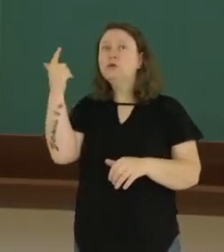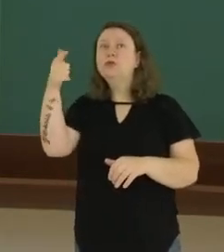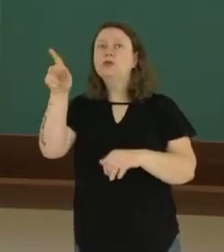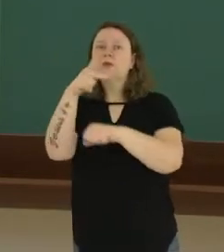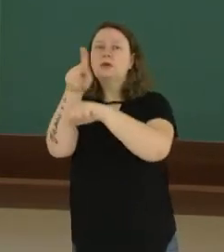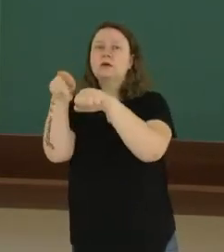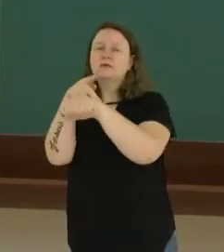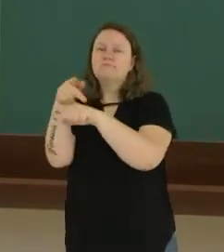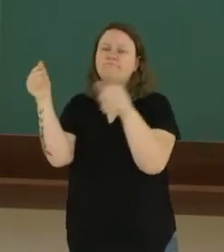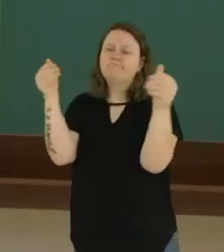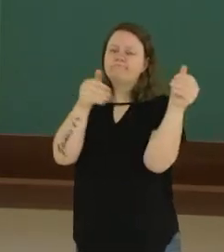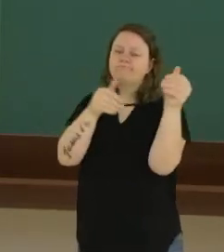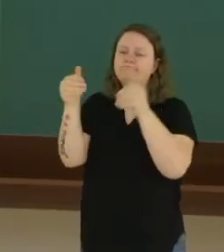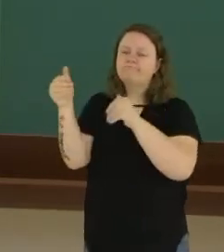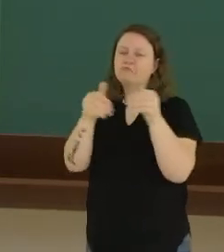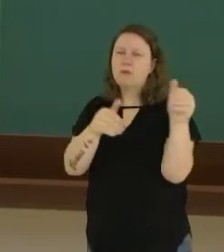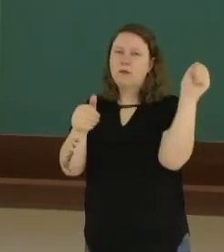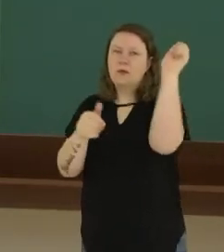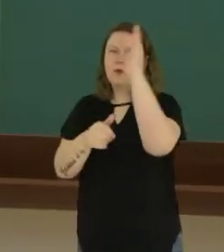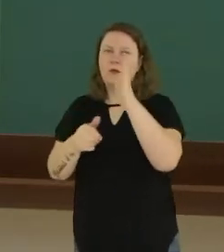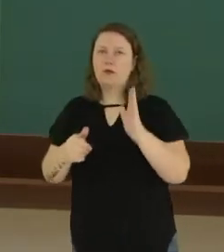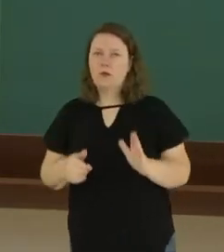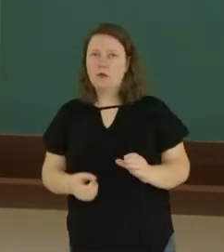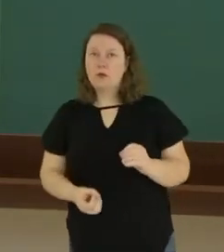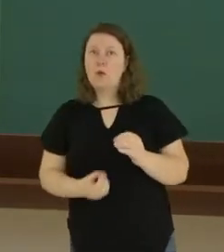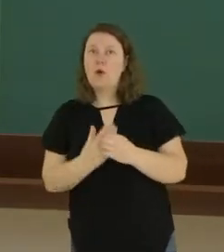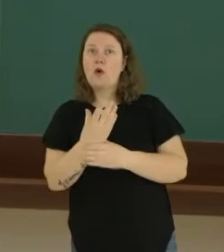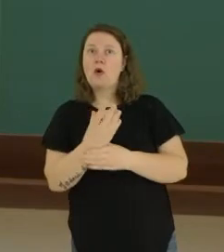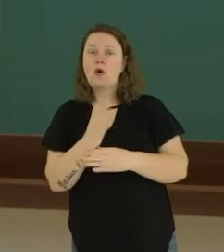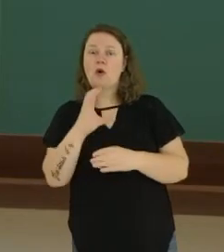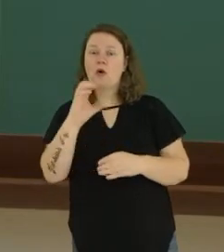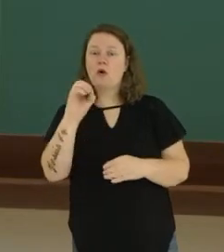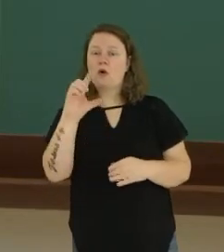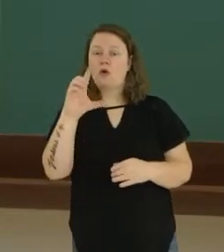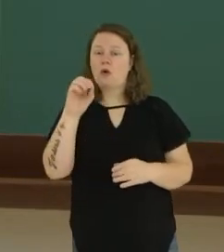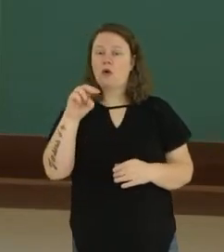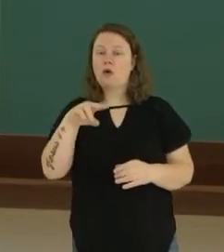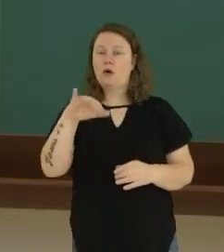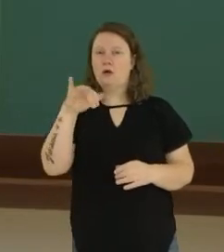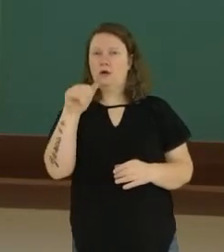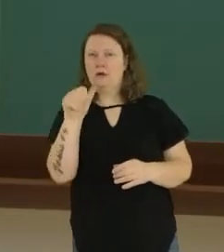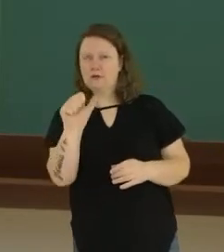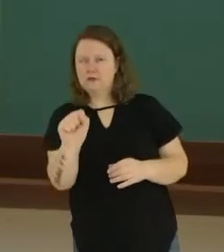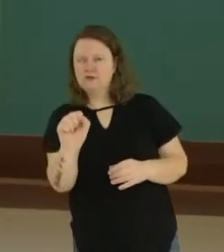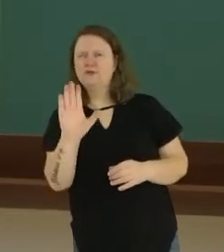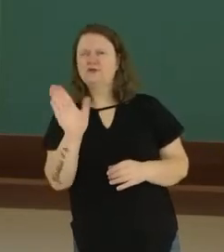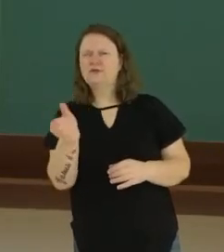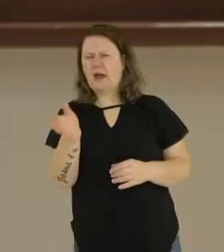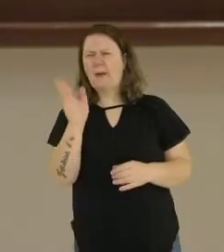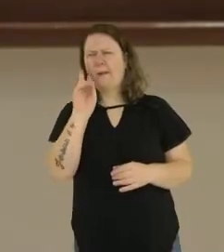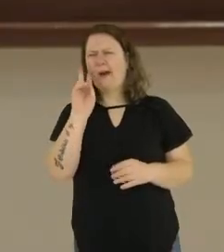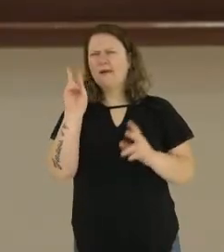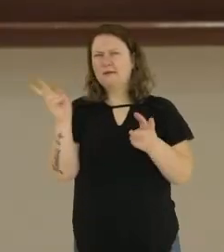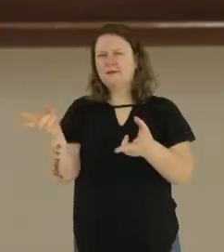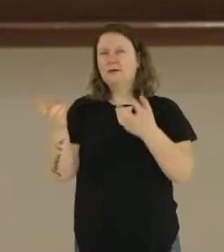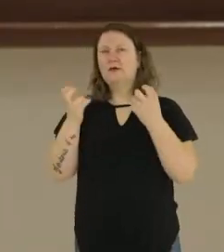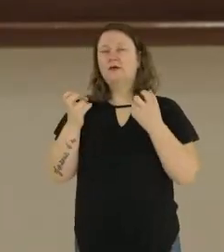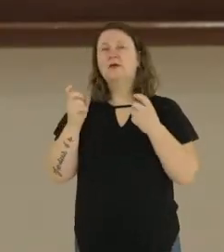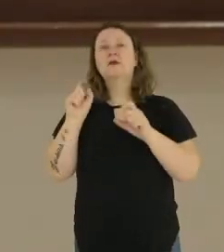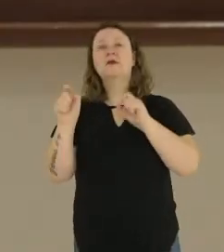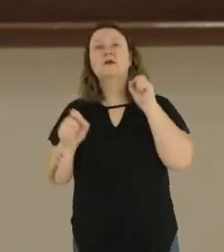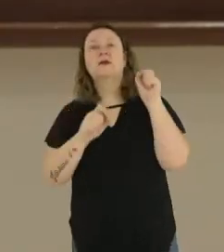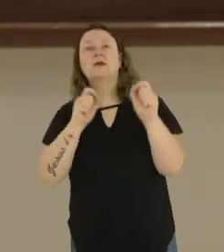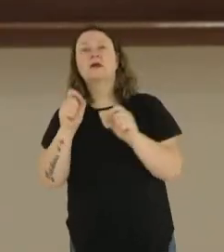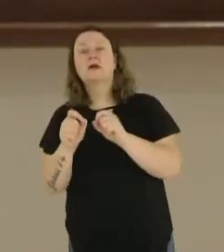vão vir para cá, para o Brasil, vão ser formadas colônias. Possivelmente você até já ouviu falar de alguma delas, né? Quem